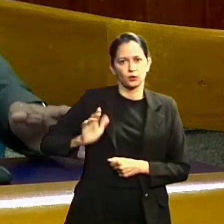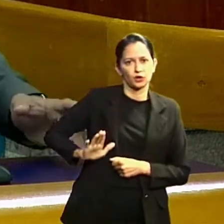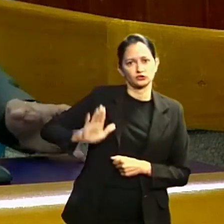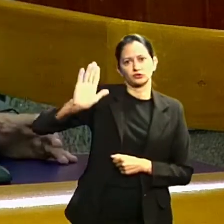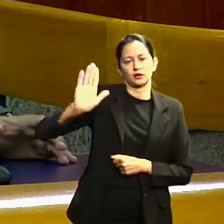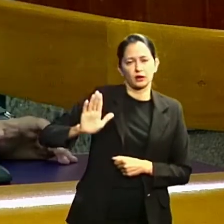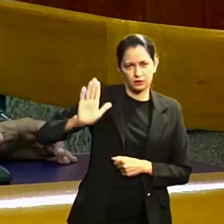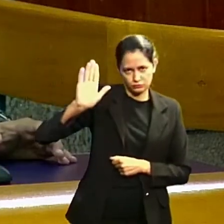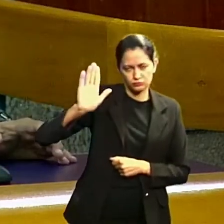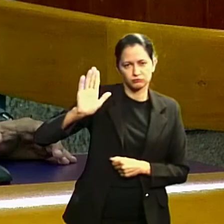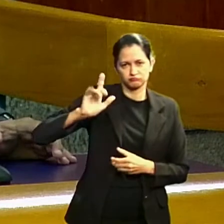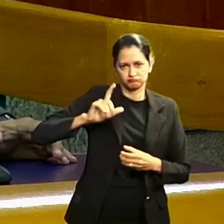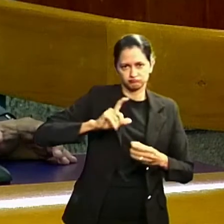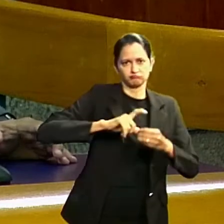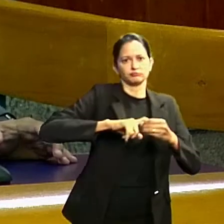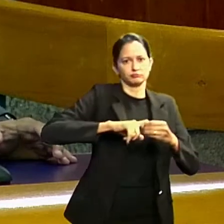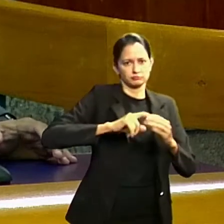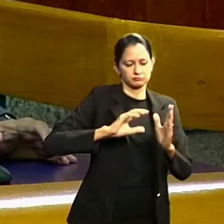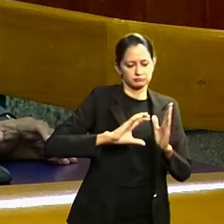nós sabemos que